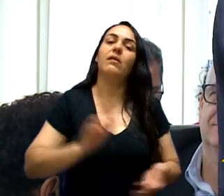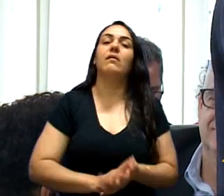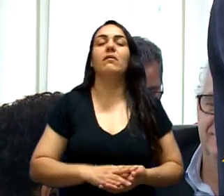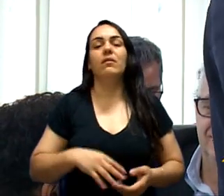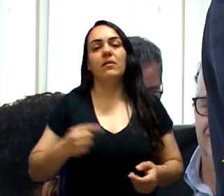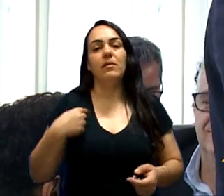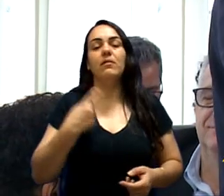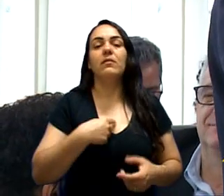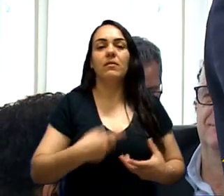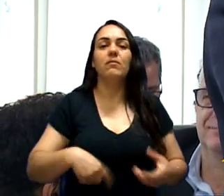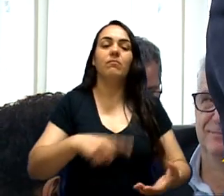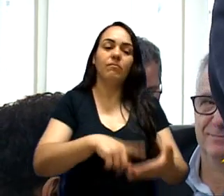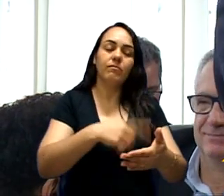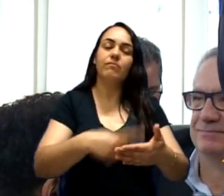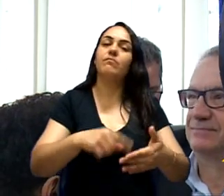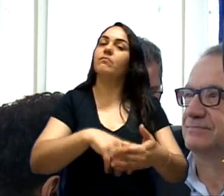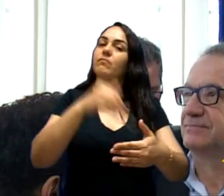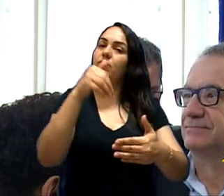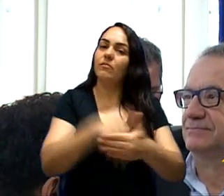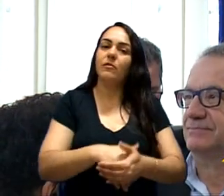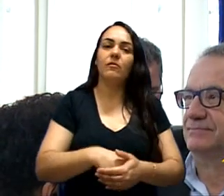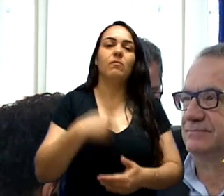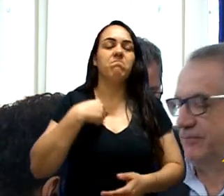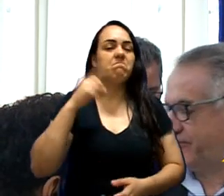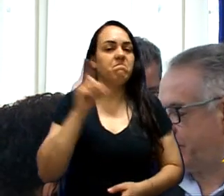volta. Então, vota. O meu voto é não, porque...